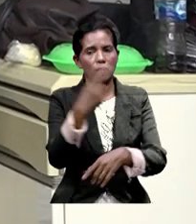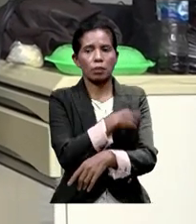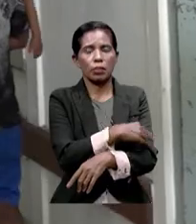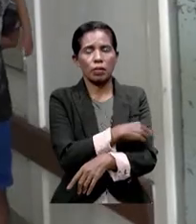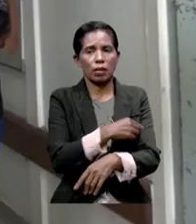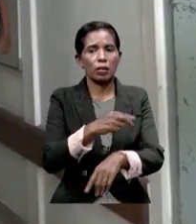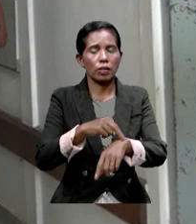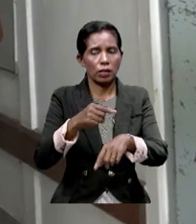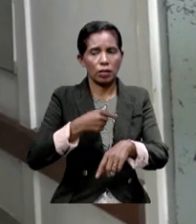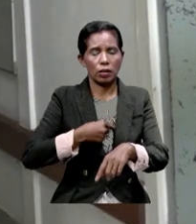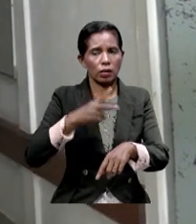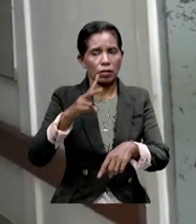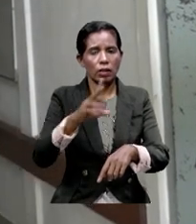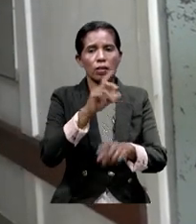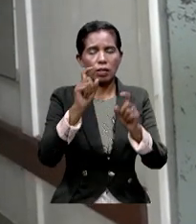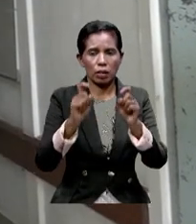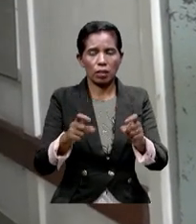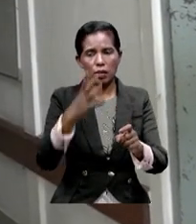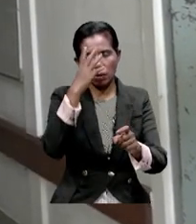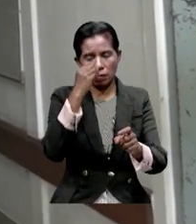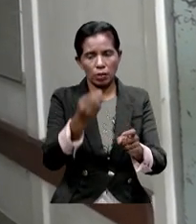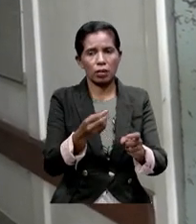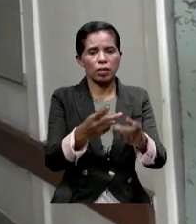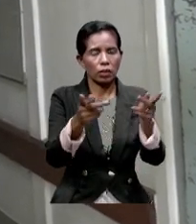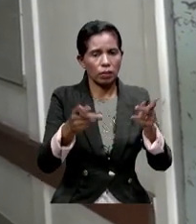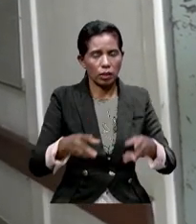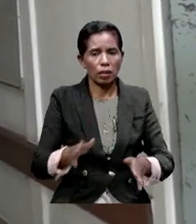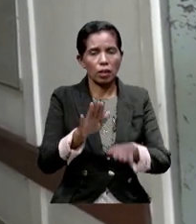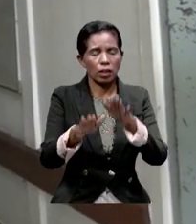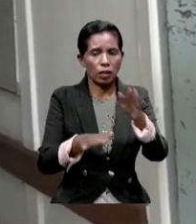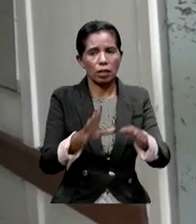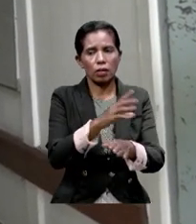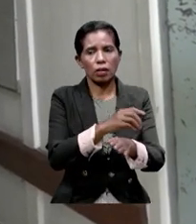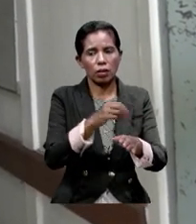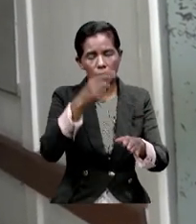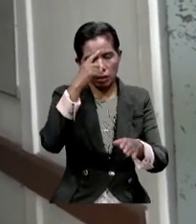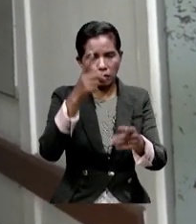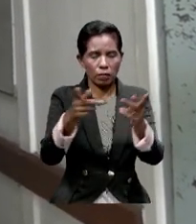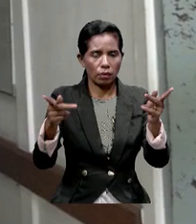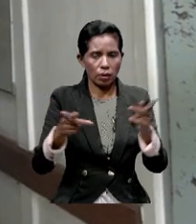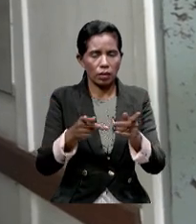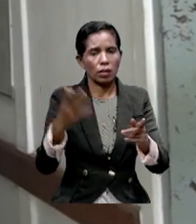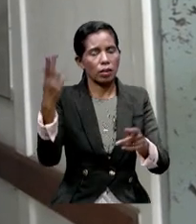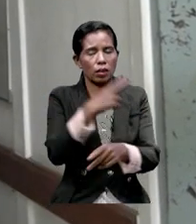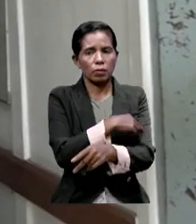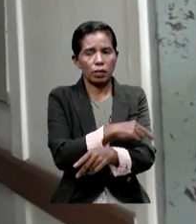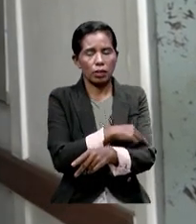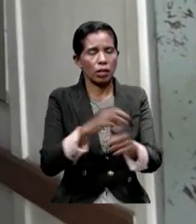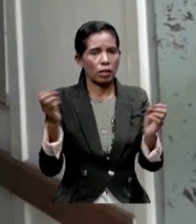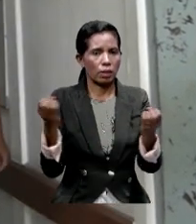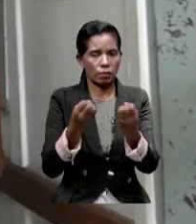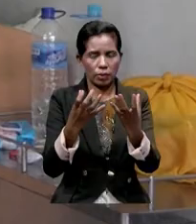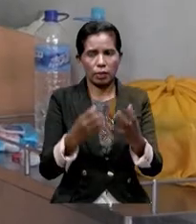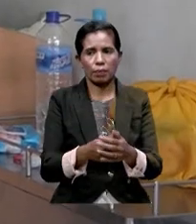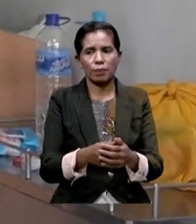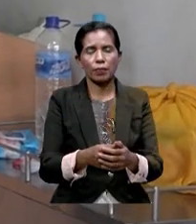Guido Valadares, obrigado tem que tobadet e a corredor rodeá-lo tratamento, também espaço e hospital refere la suficiente.